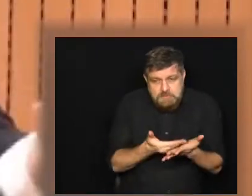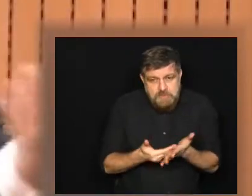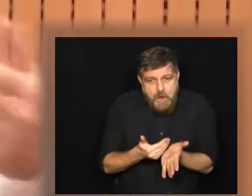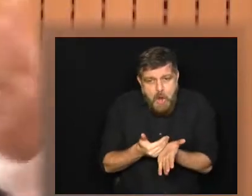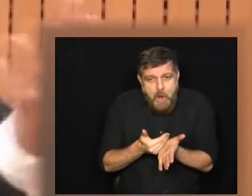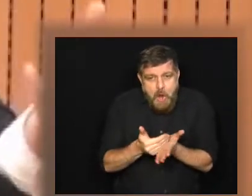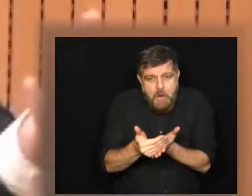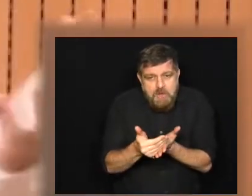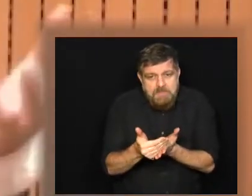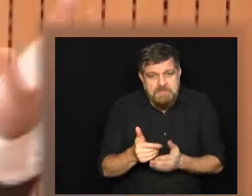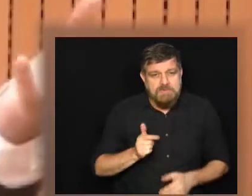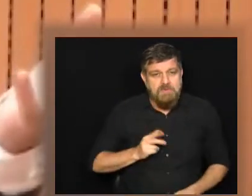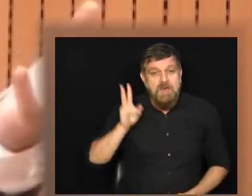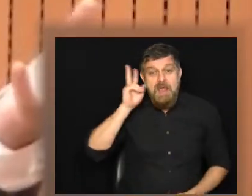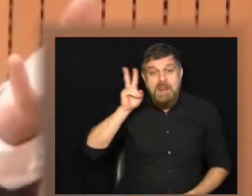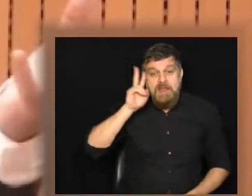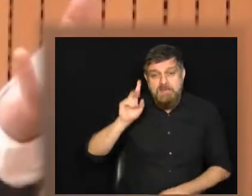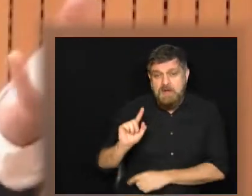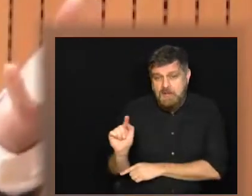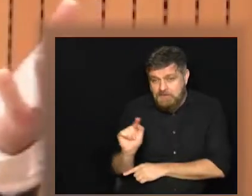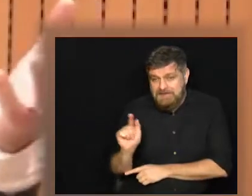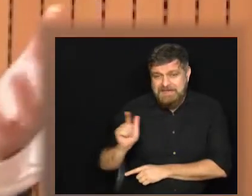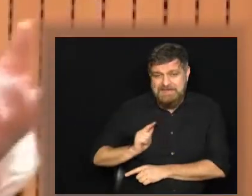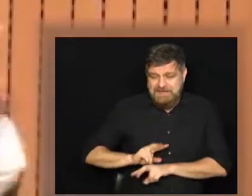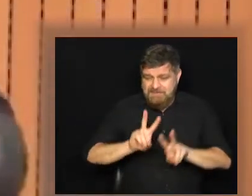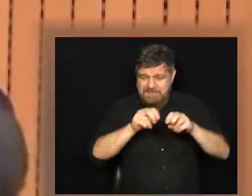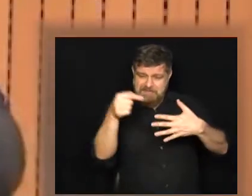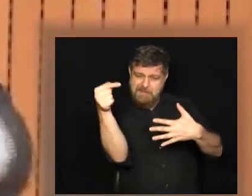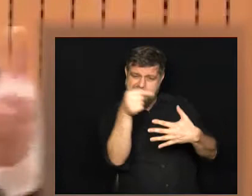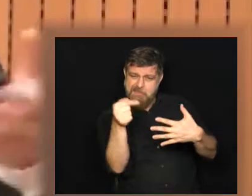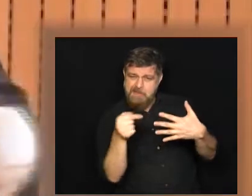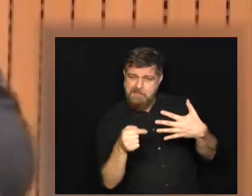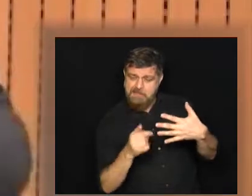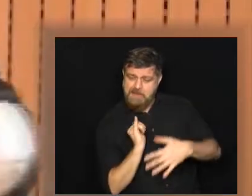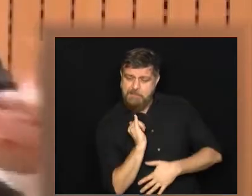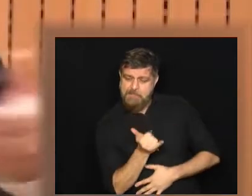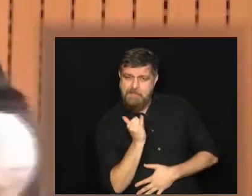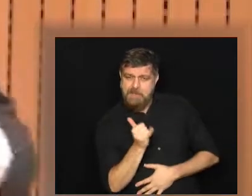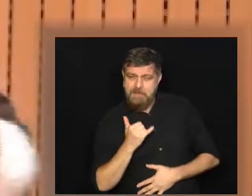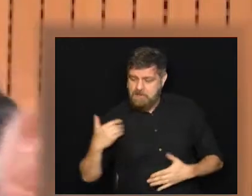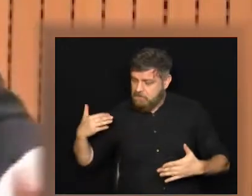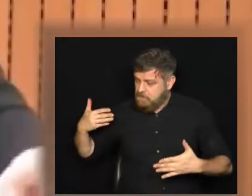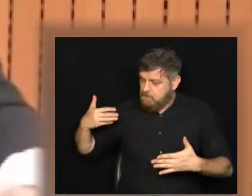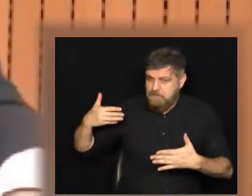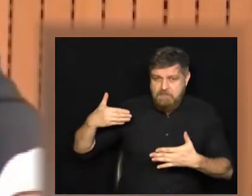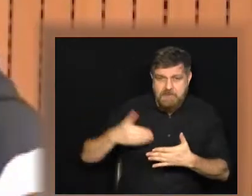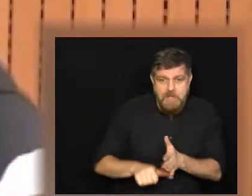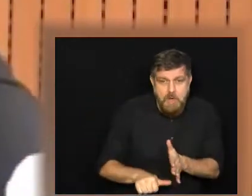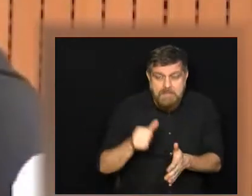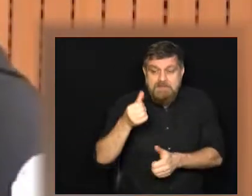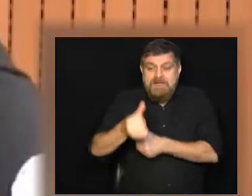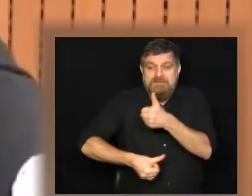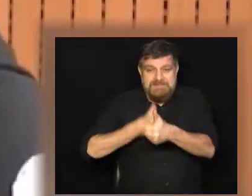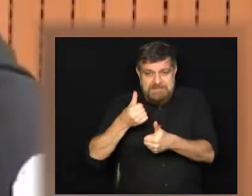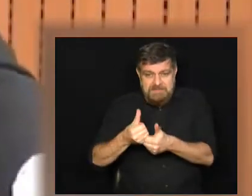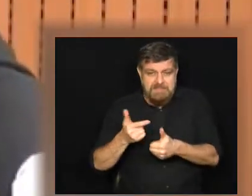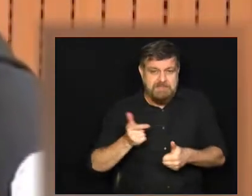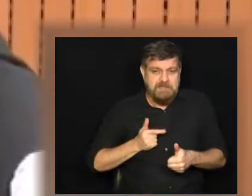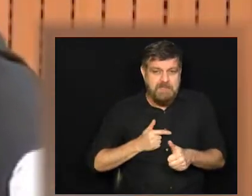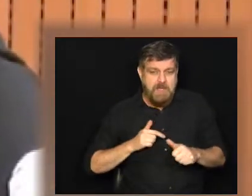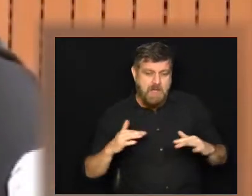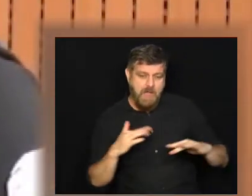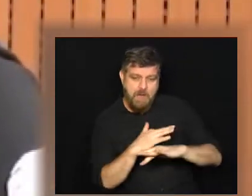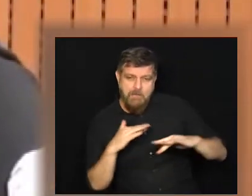encontro remoto, relembrando os vários temas que já foram abordados ao longo deste primeiro semestre, como